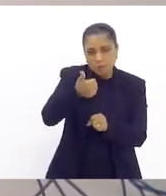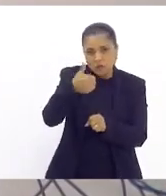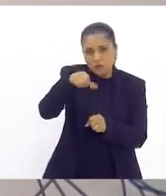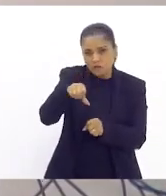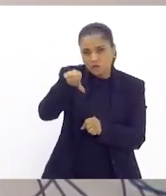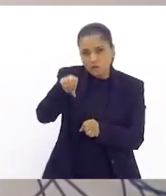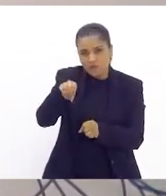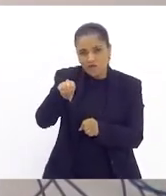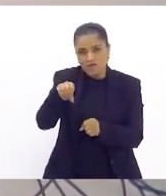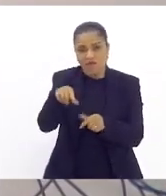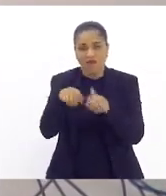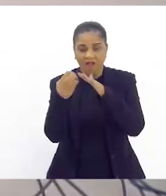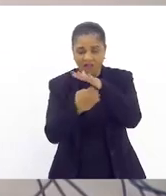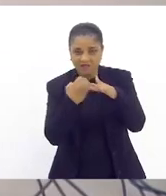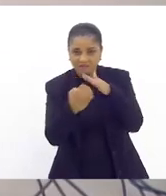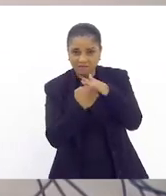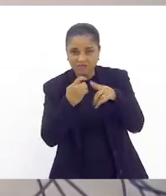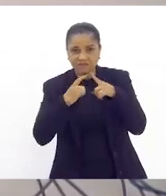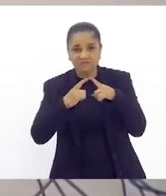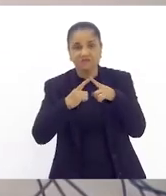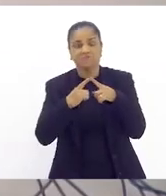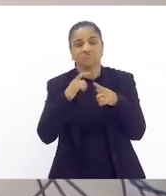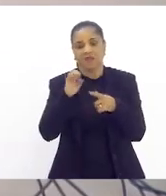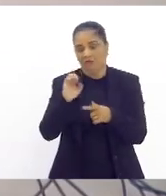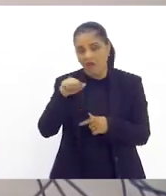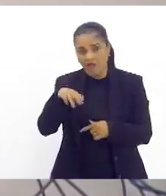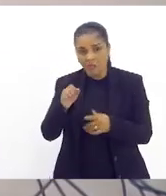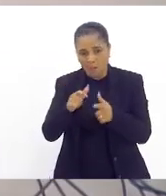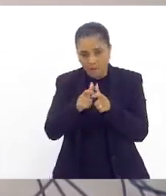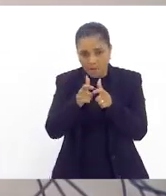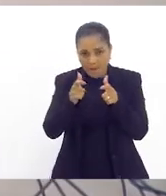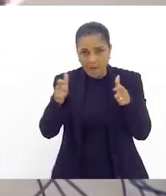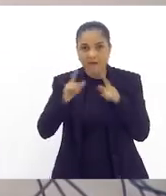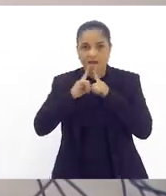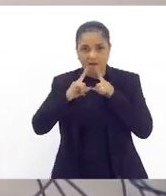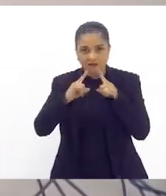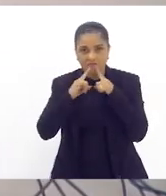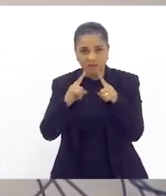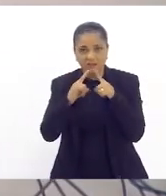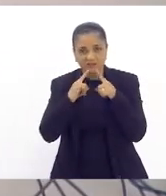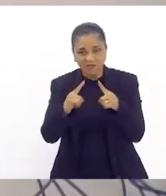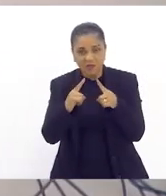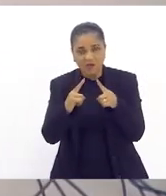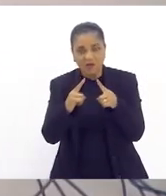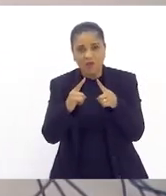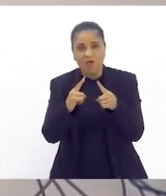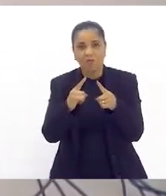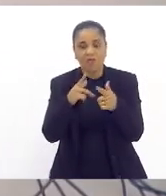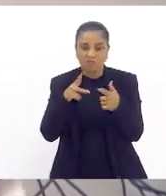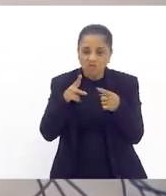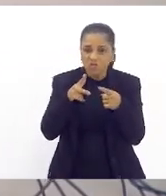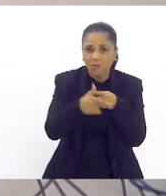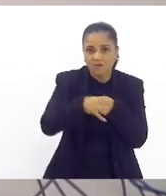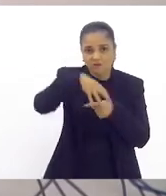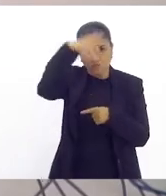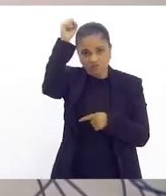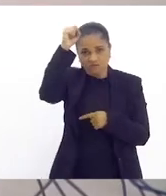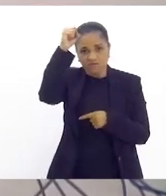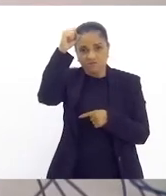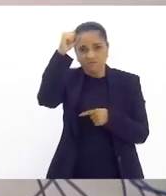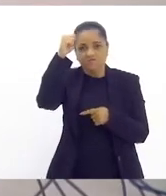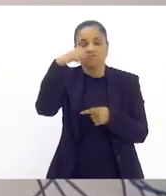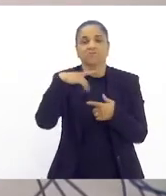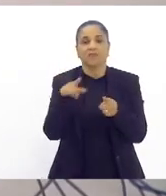e as reclamações se há volume reclamações de interrupção do fornecimento de energia reclamações